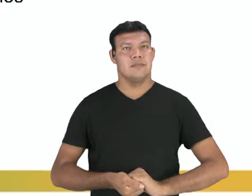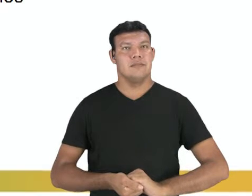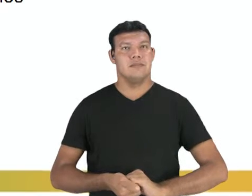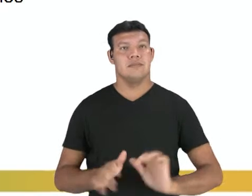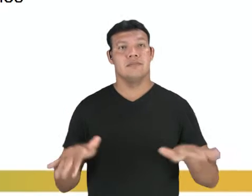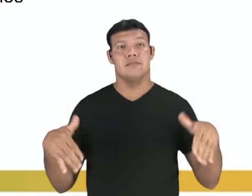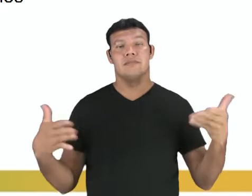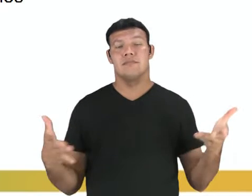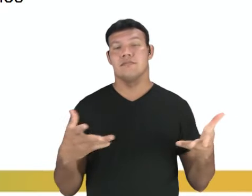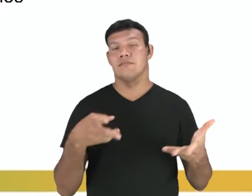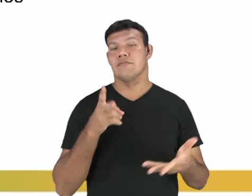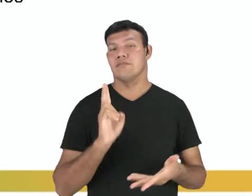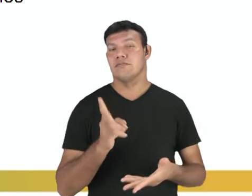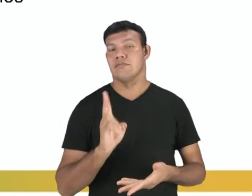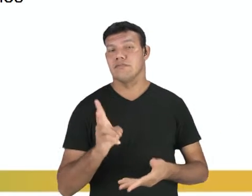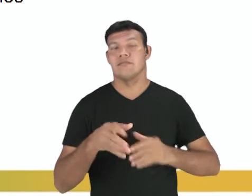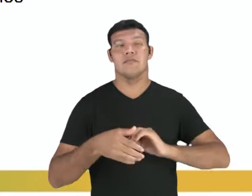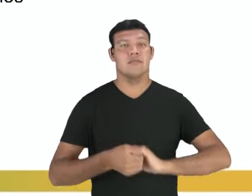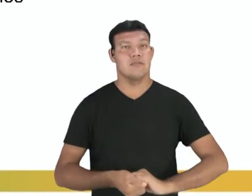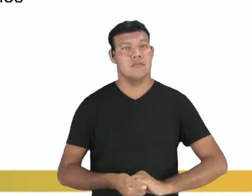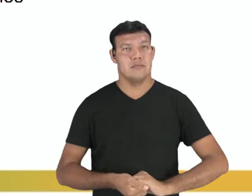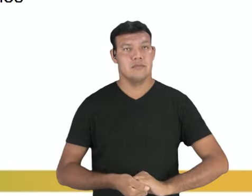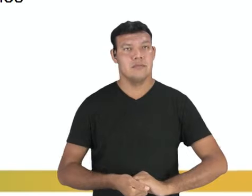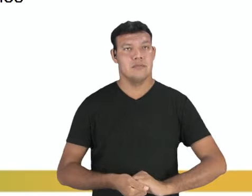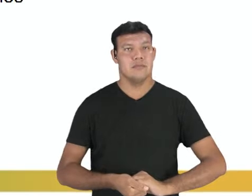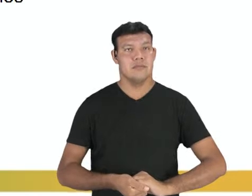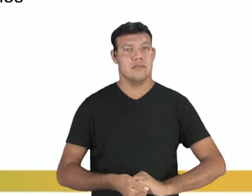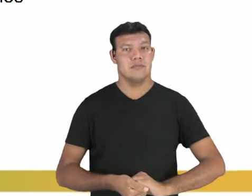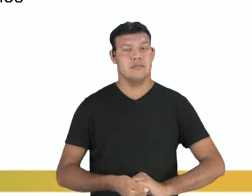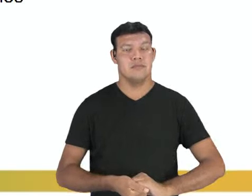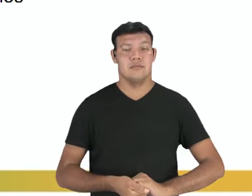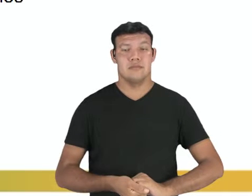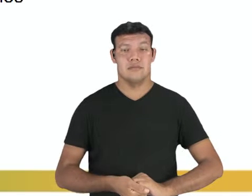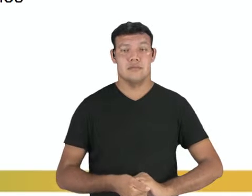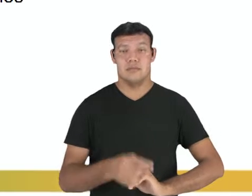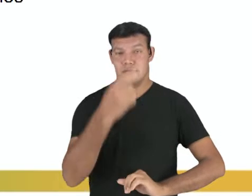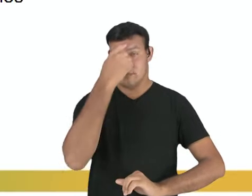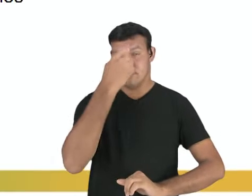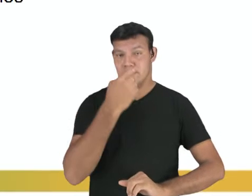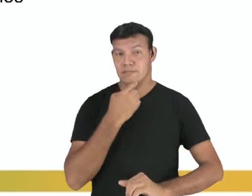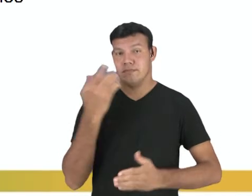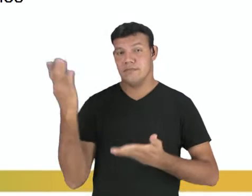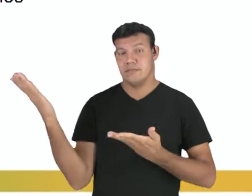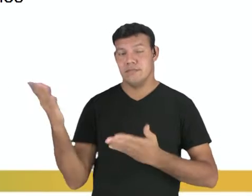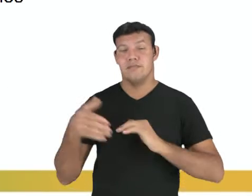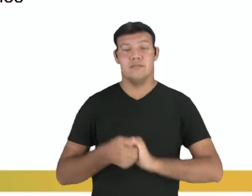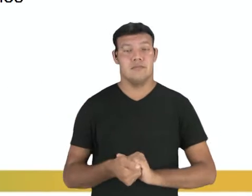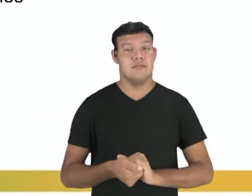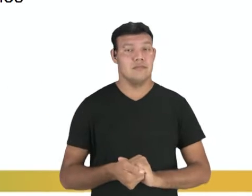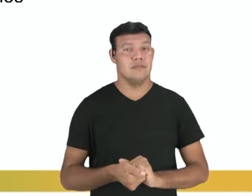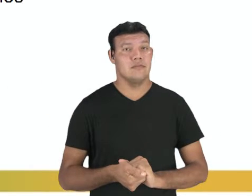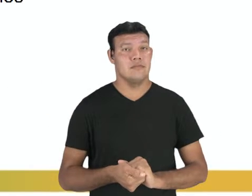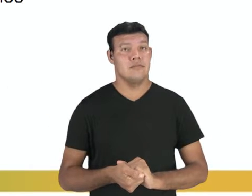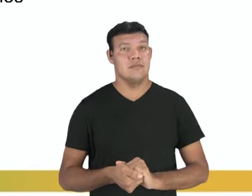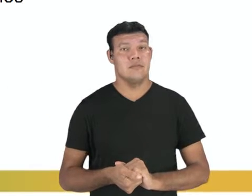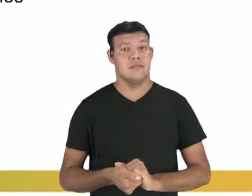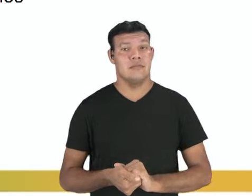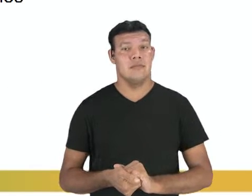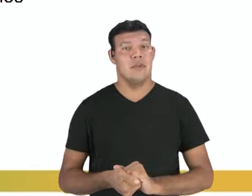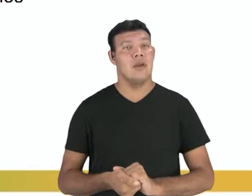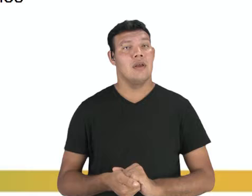bom então vamos lá curtir logo é com base na ilustração nós somos que a medida do arco